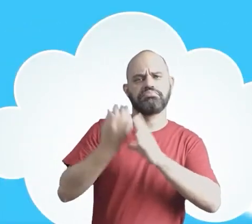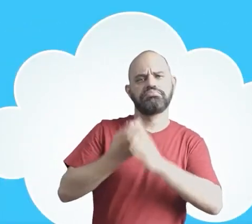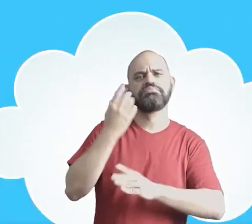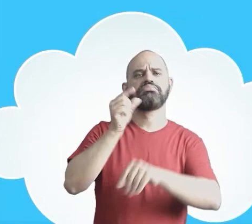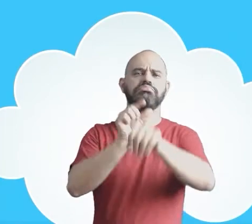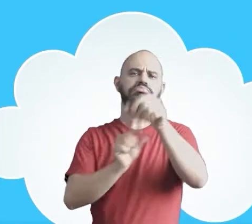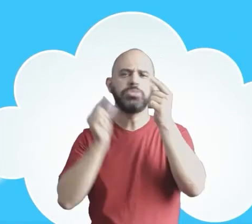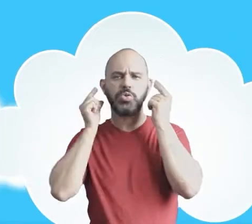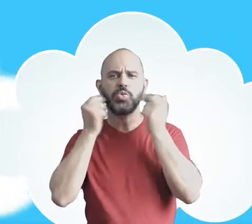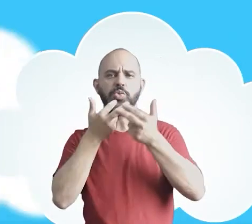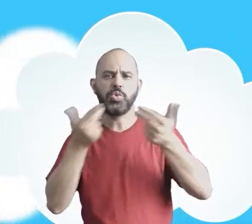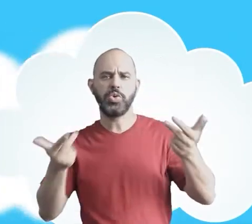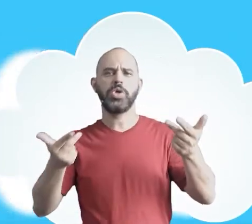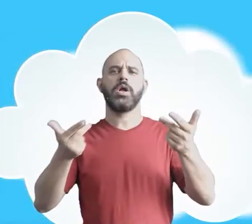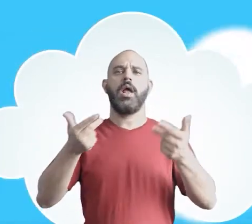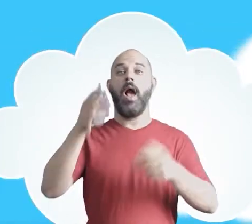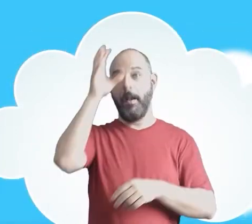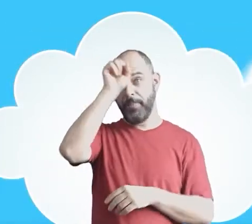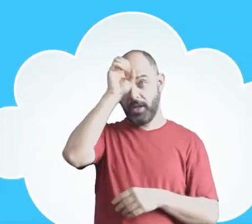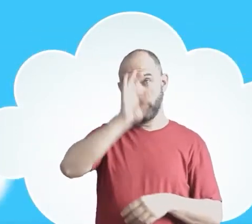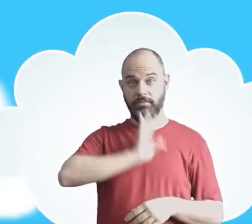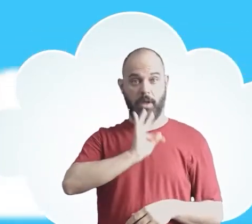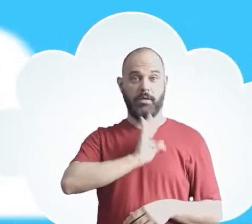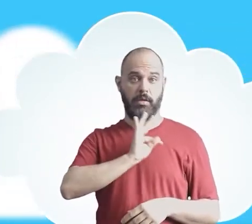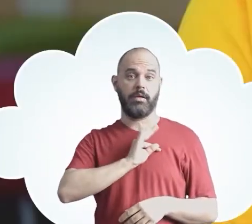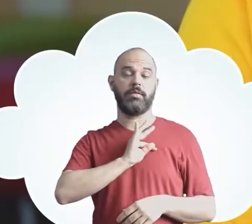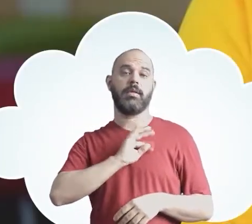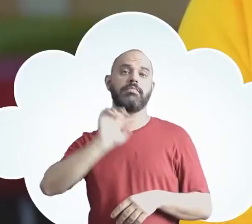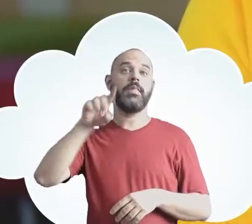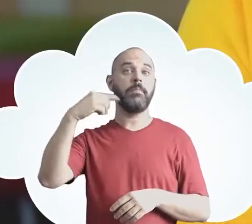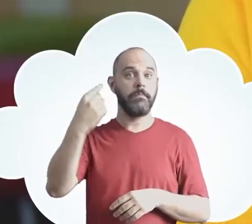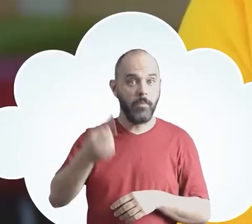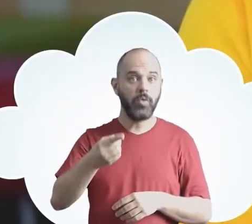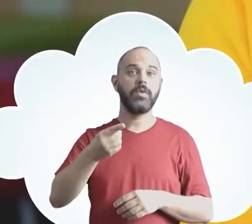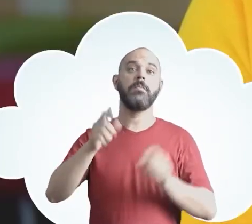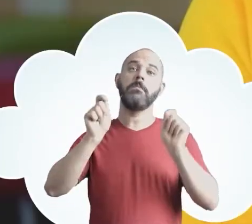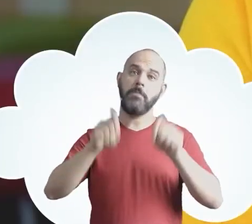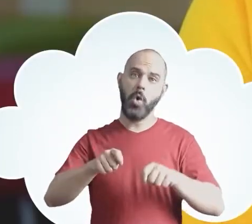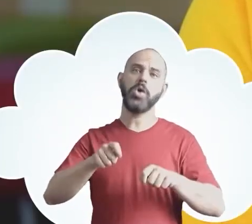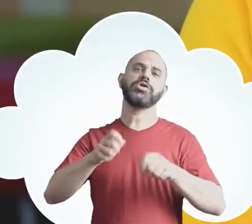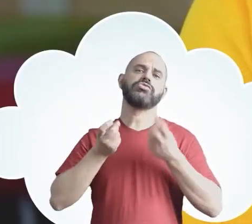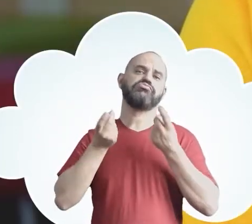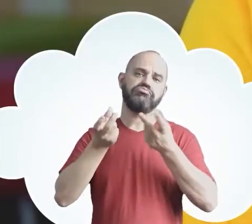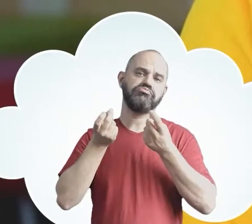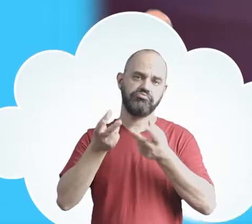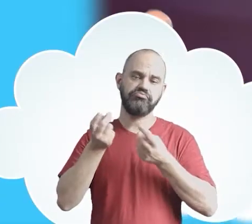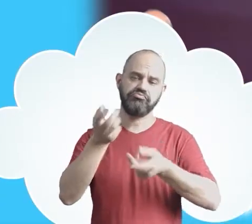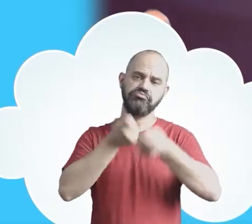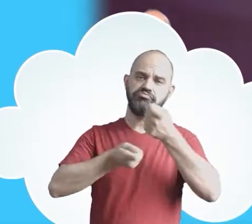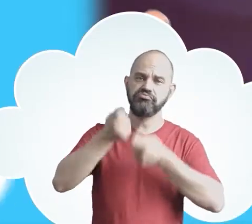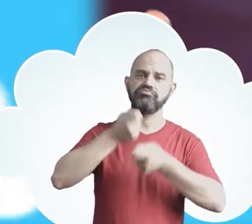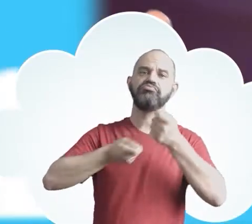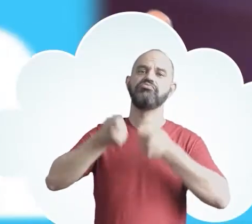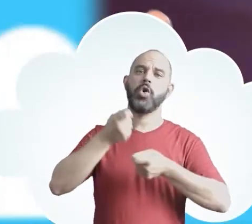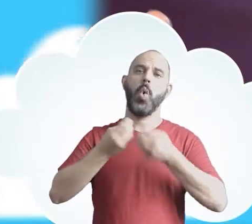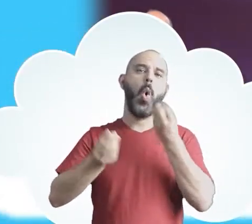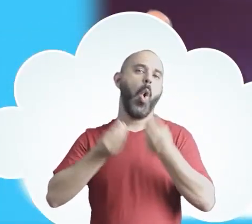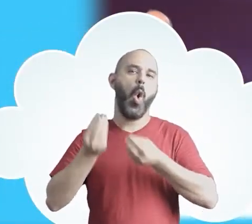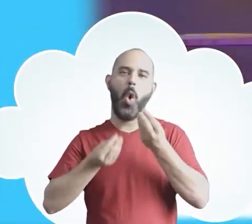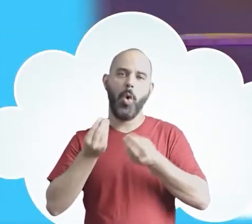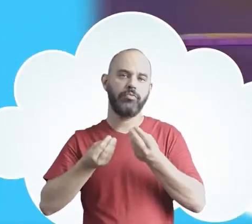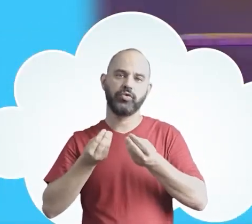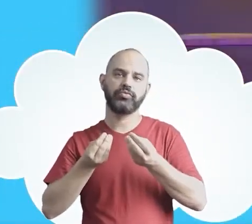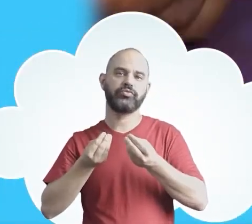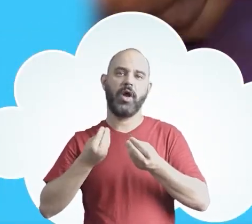eles aprendem técnicas específicas de produção de acessórios, as quais eles podem depois estarem comercializando, criando um novo nicho